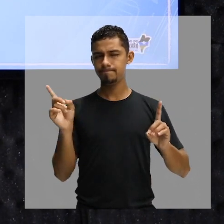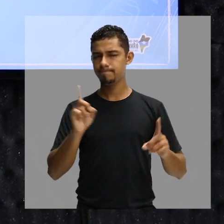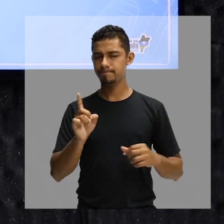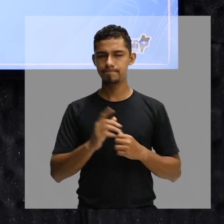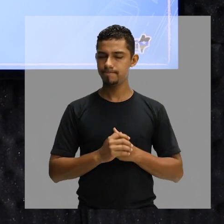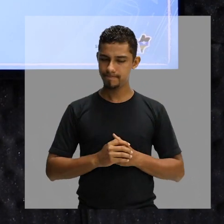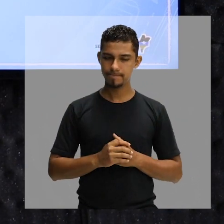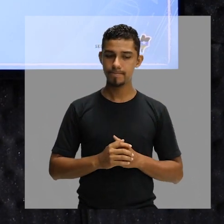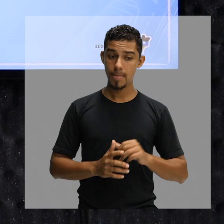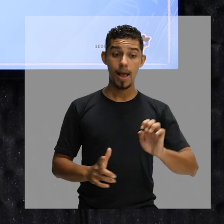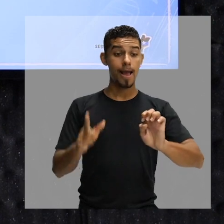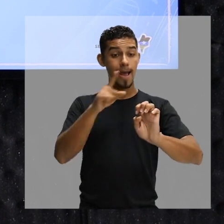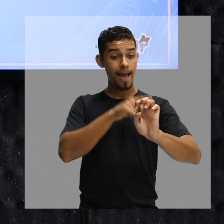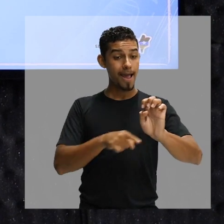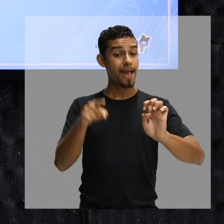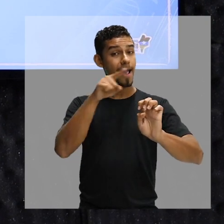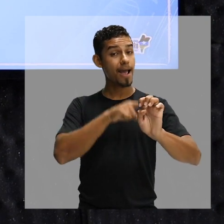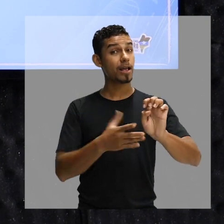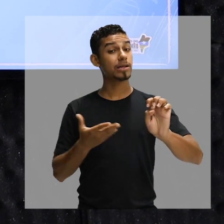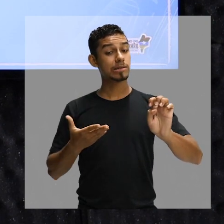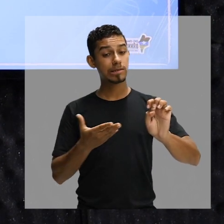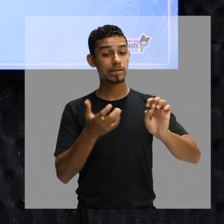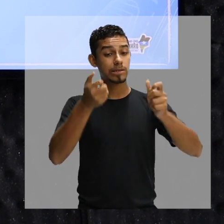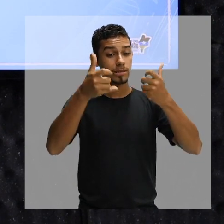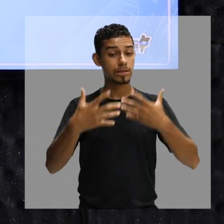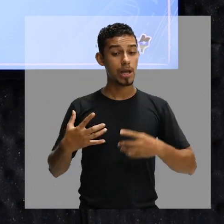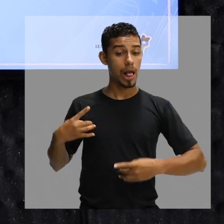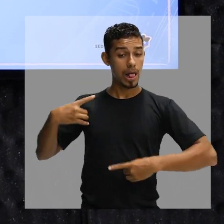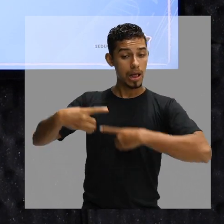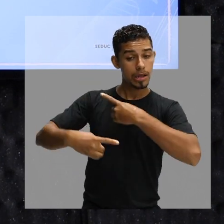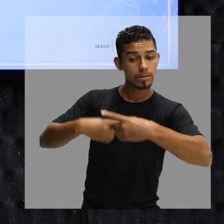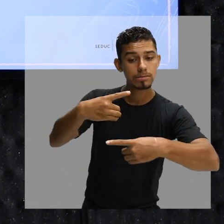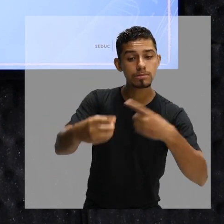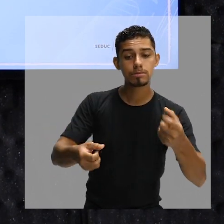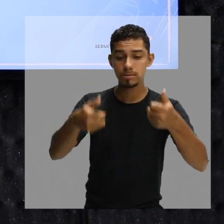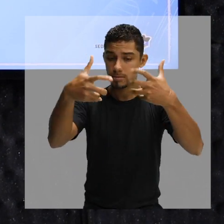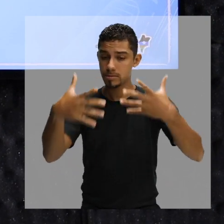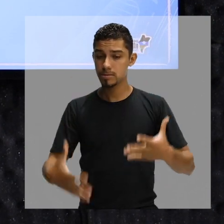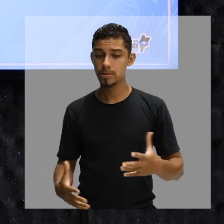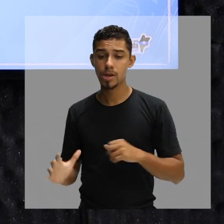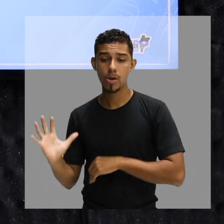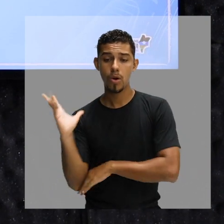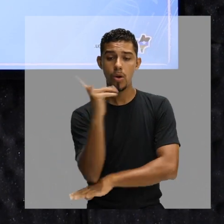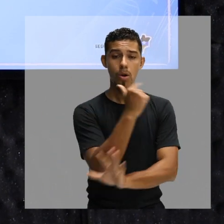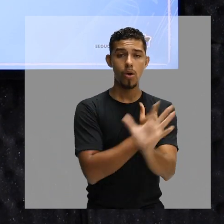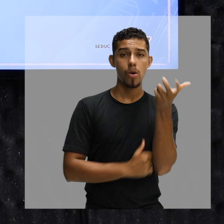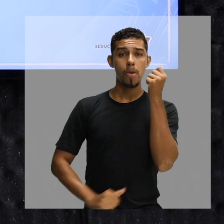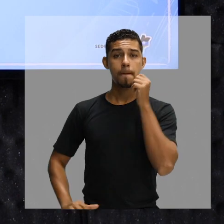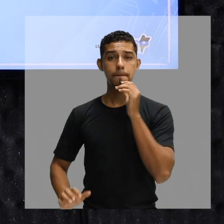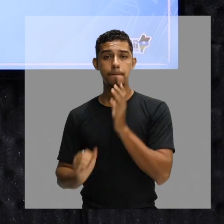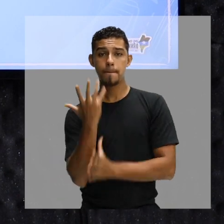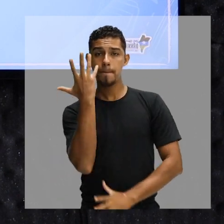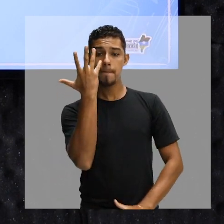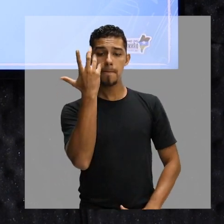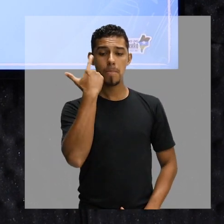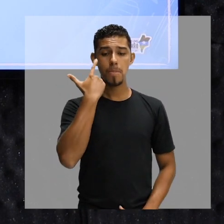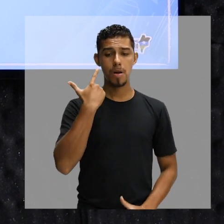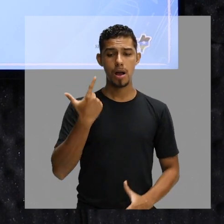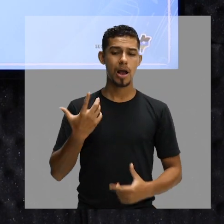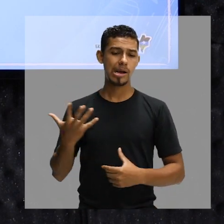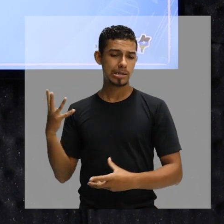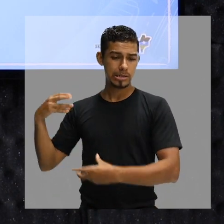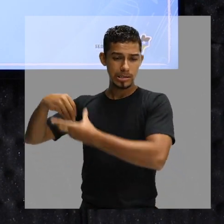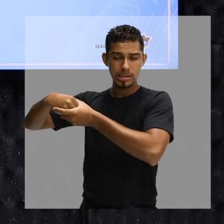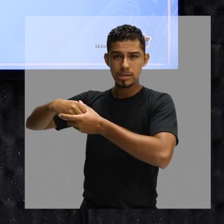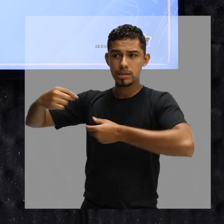nós. Letra E. Explicar a dinâmica presente entre os fenômenos naturais e impor limites aos debates acadêmicos. Olha só, impor